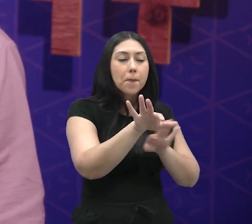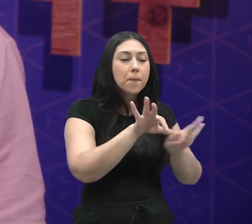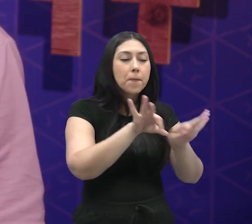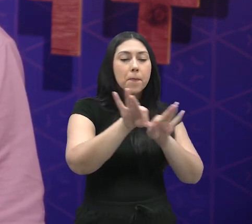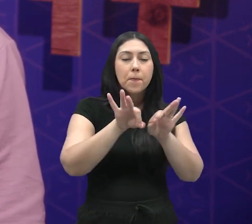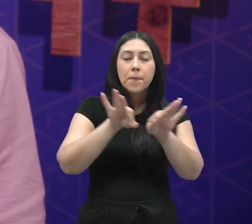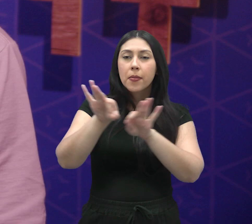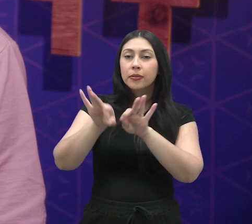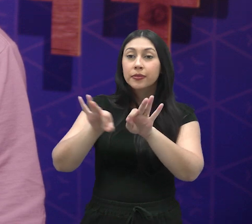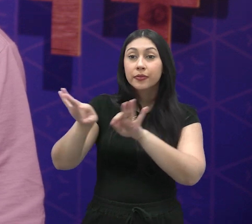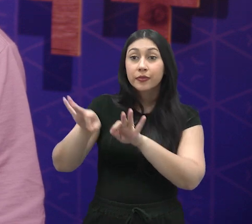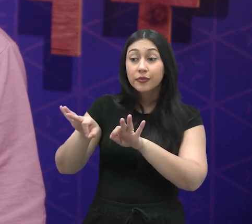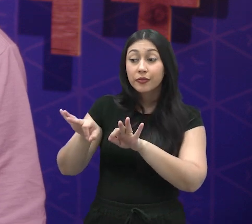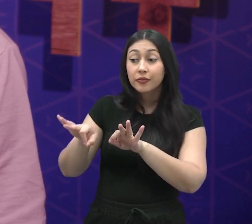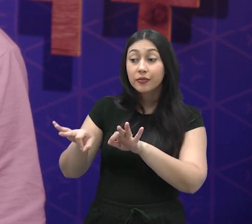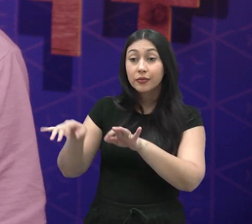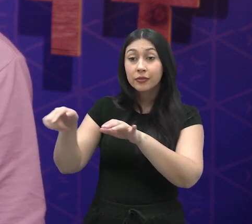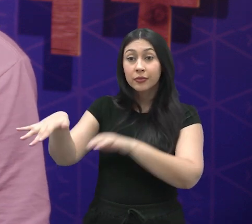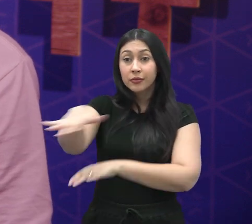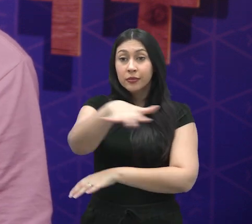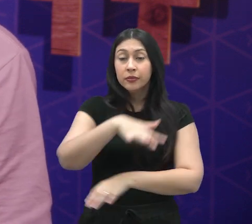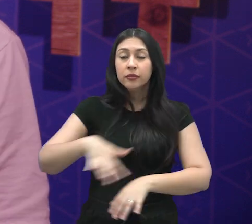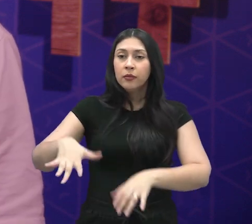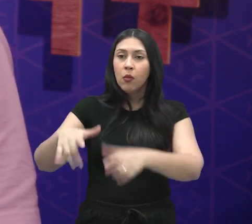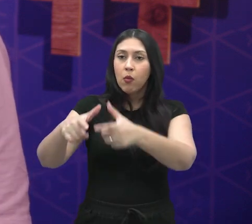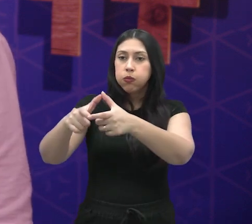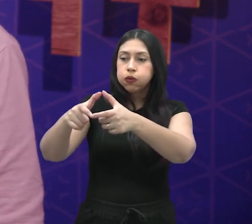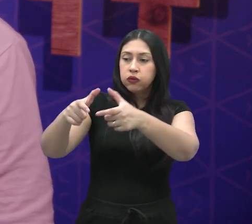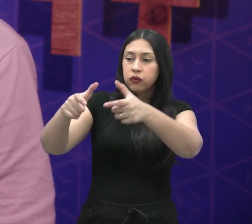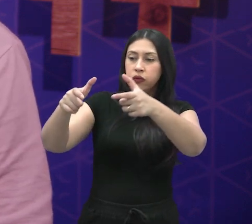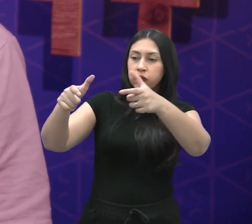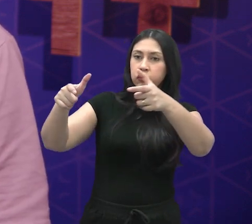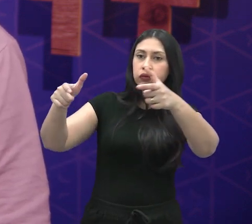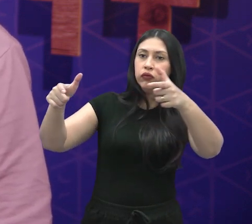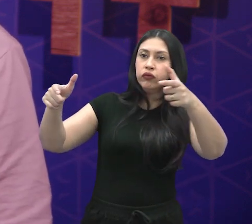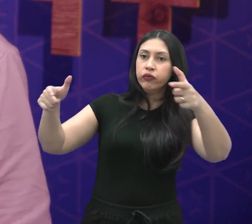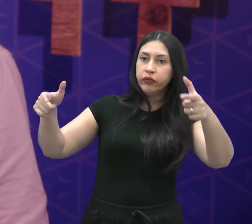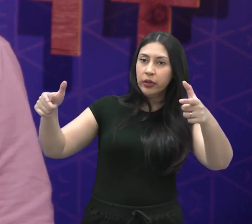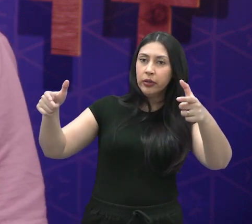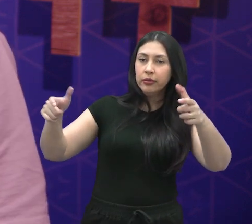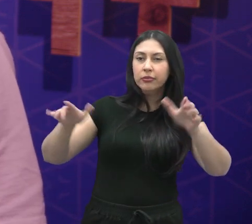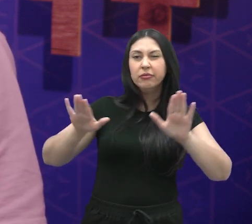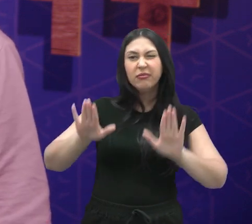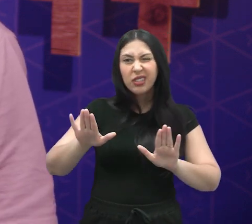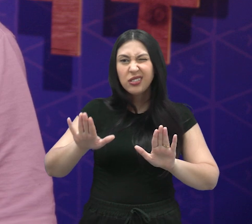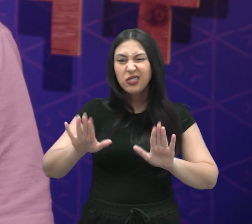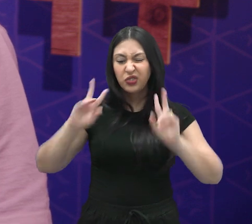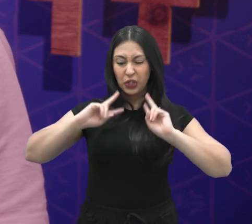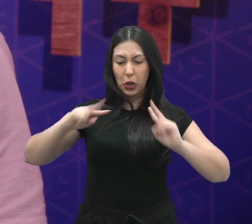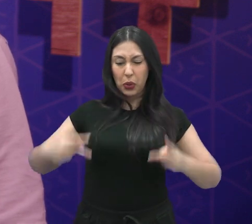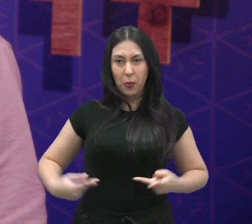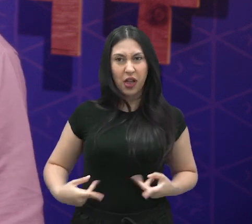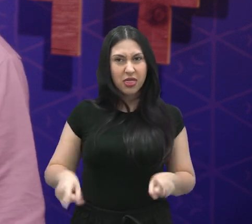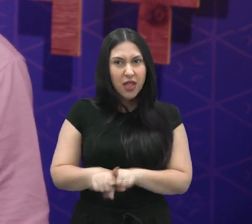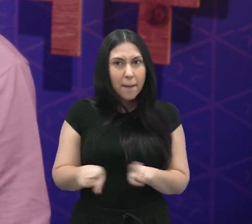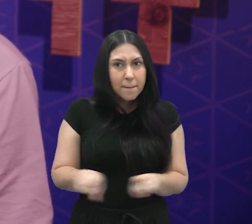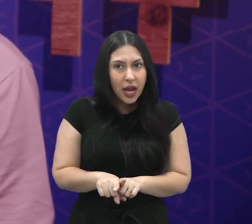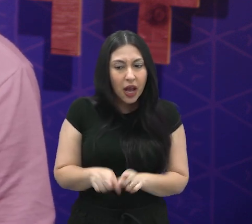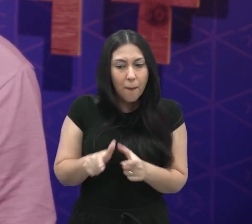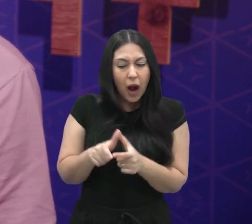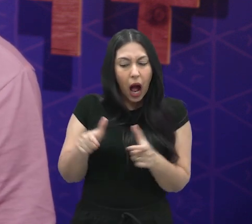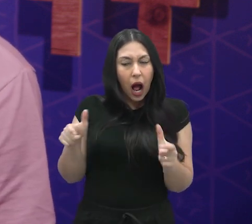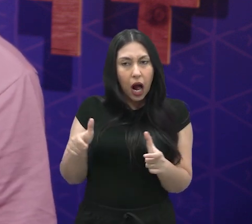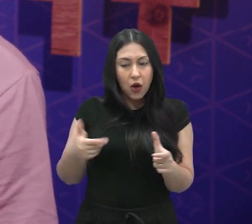tanto que essas espécies começaram a ter sucesso, né? E não necessariamente os seres humanos